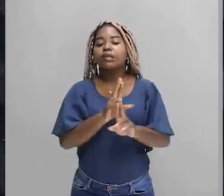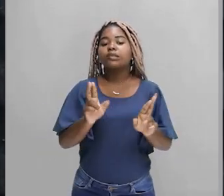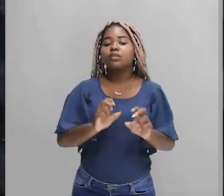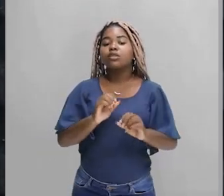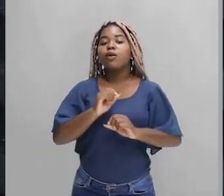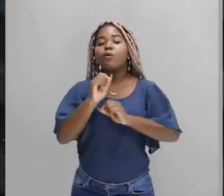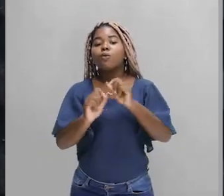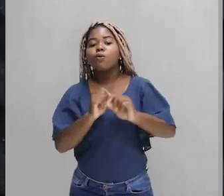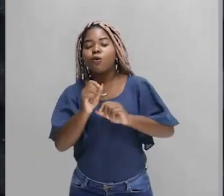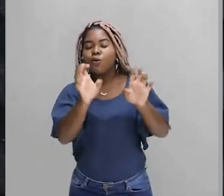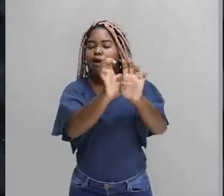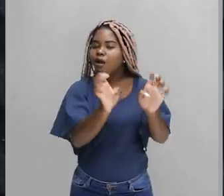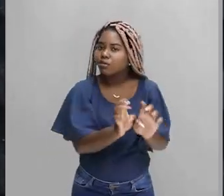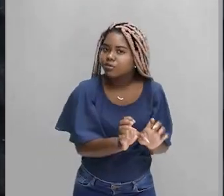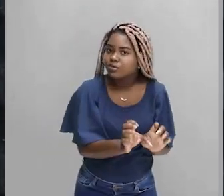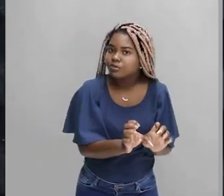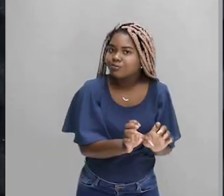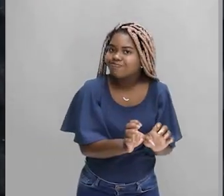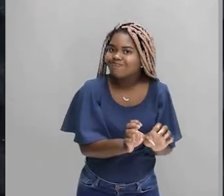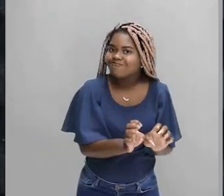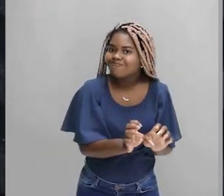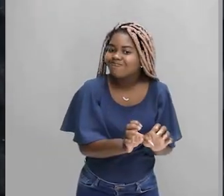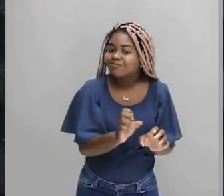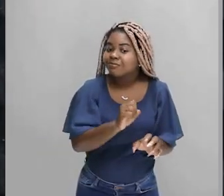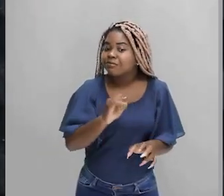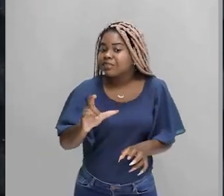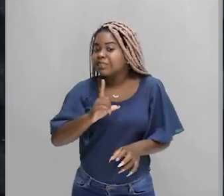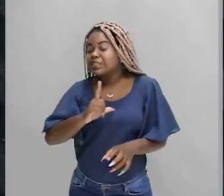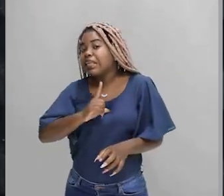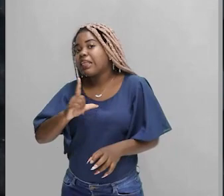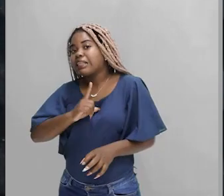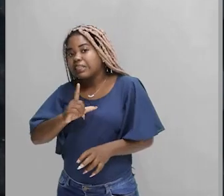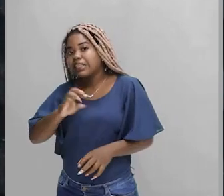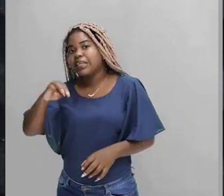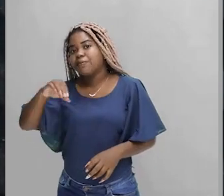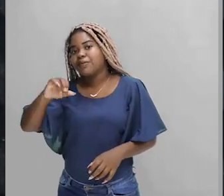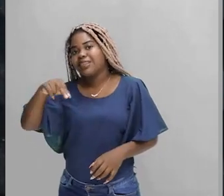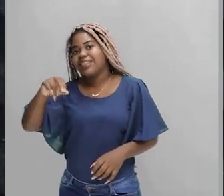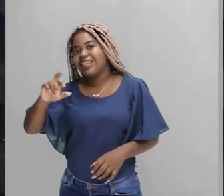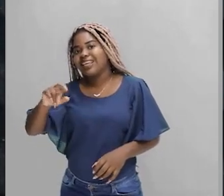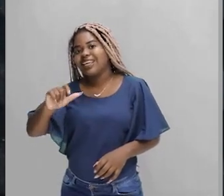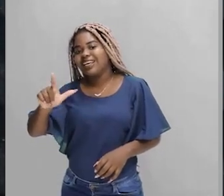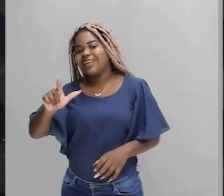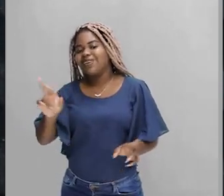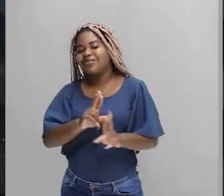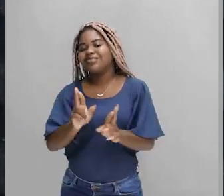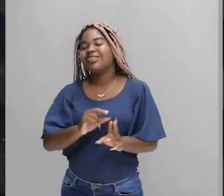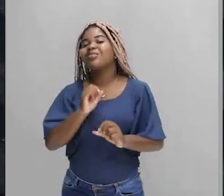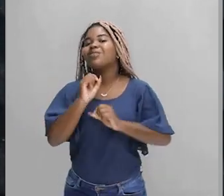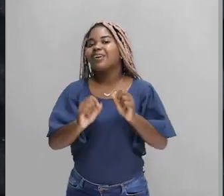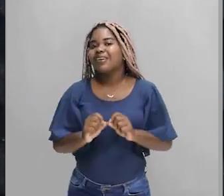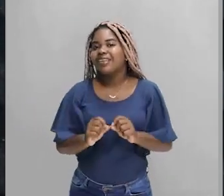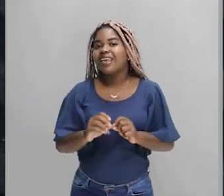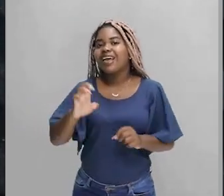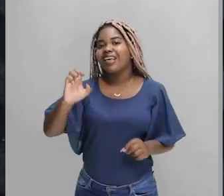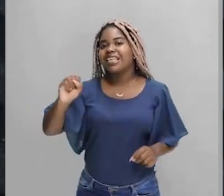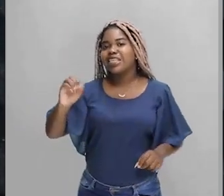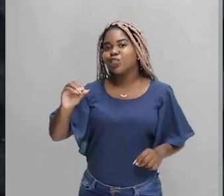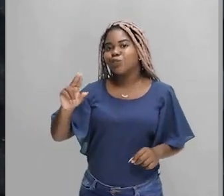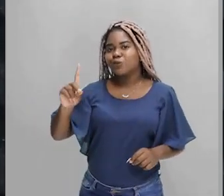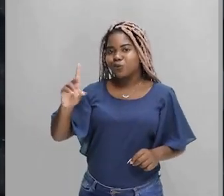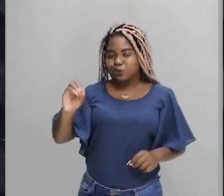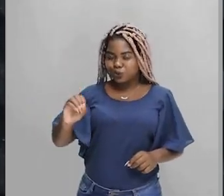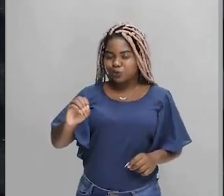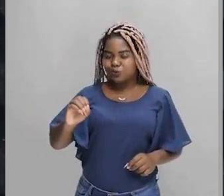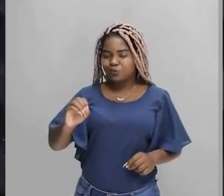com qual estrutura geológica? Ora, se é mineral metálico, está relacionado a escudo cristalino. Como pode ver,